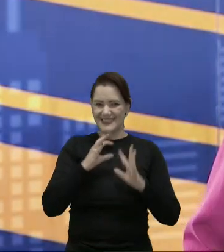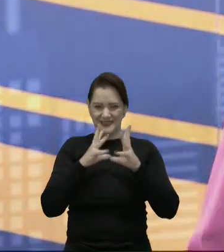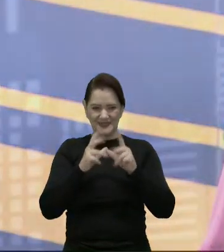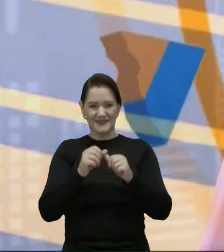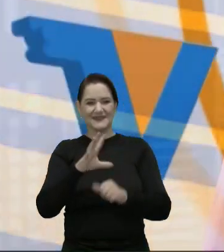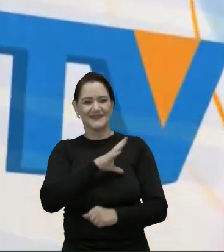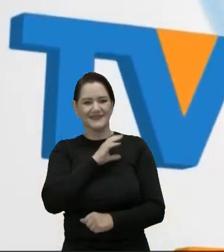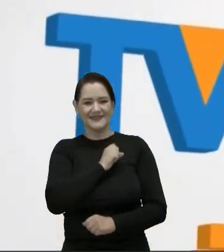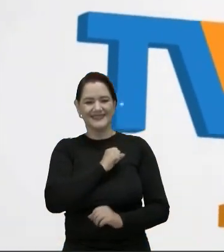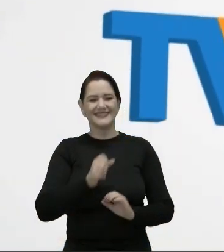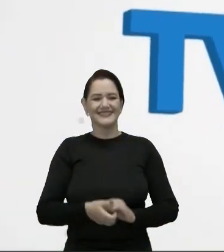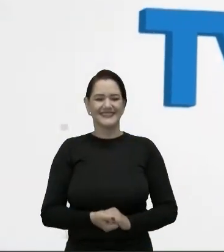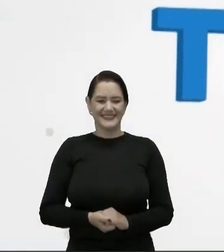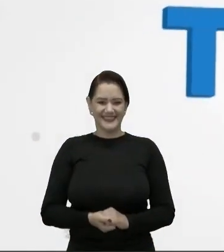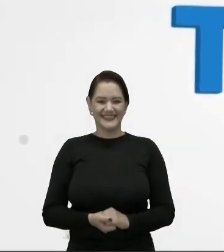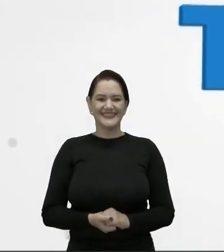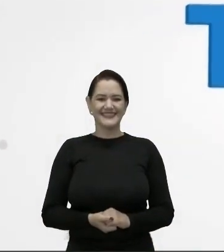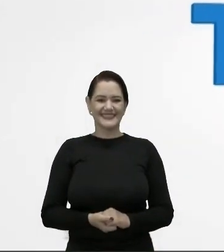fazer.